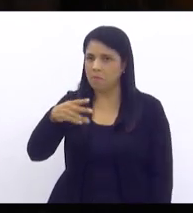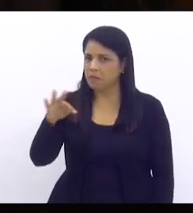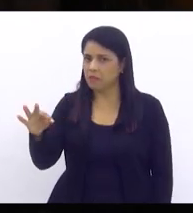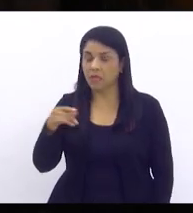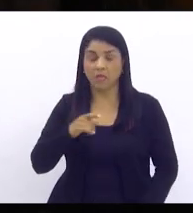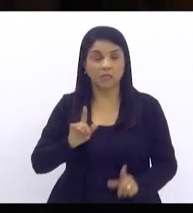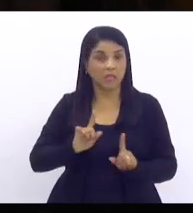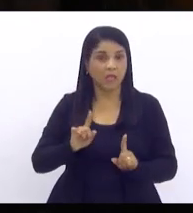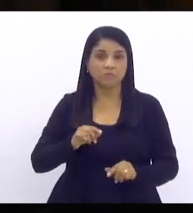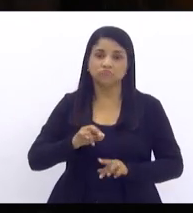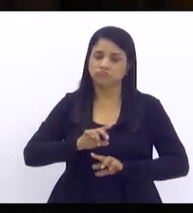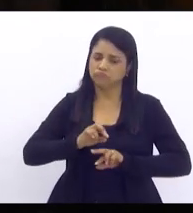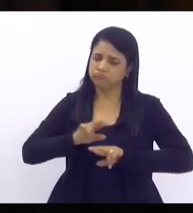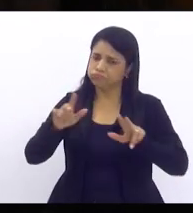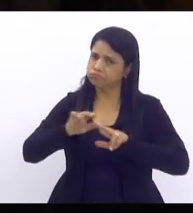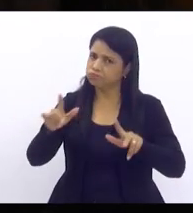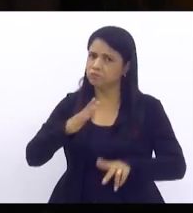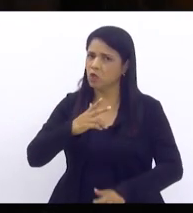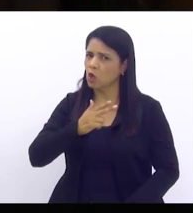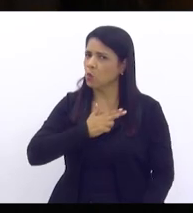do Lula.